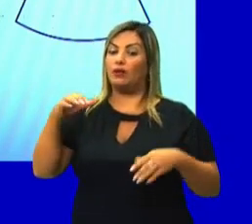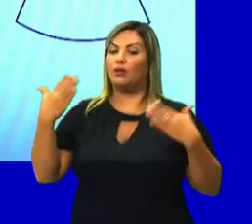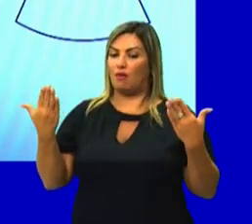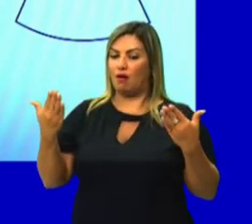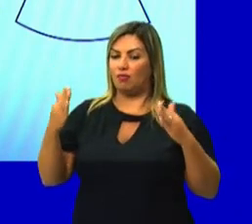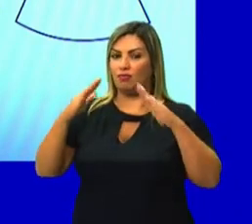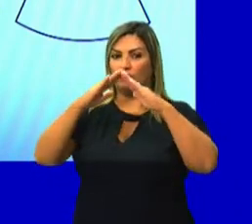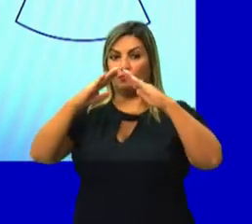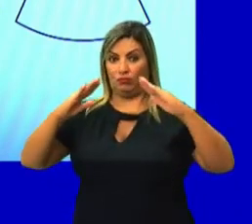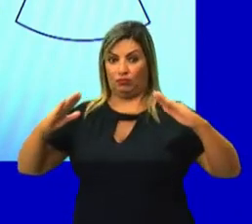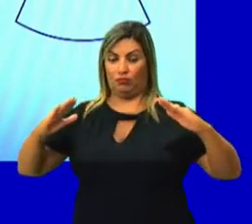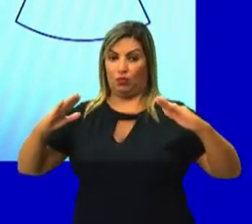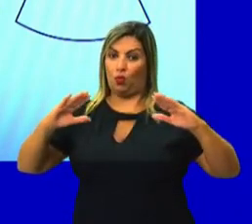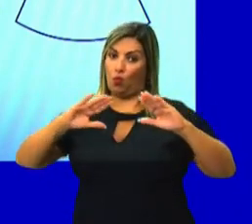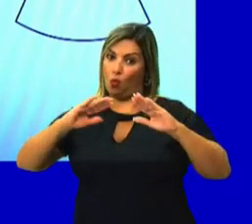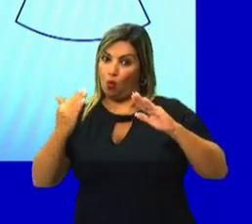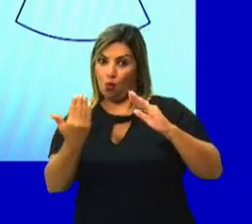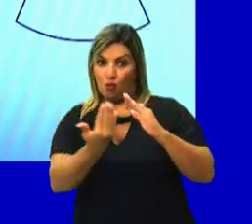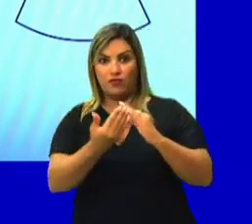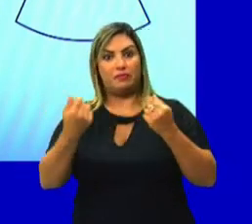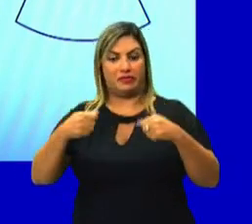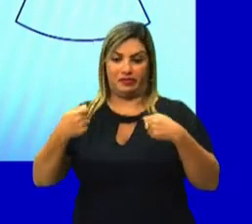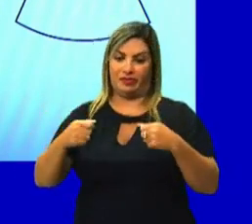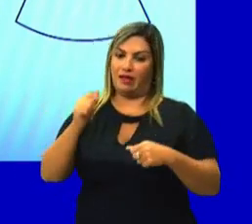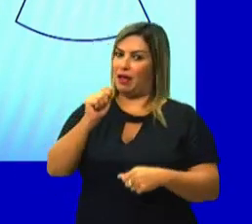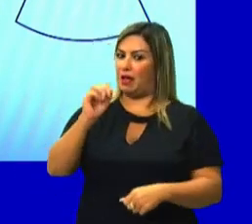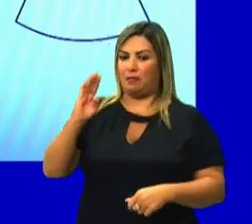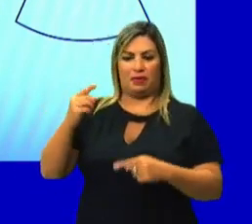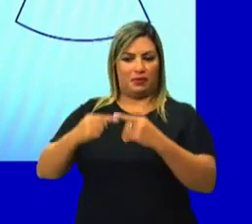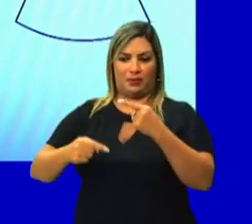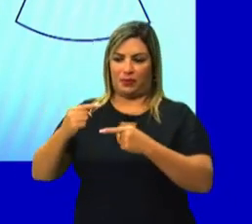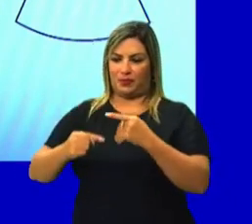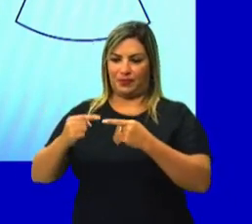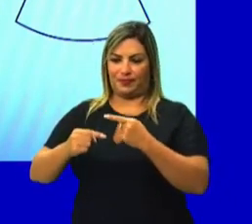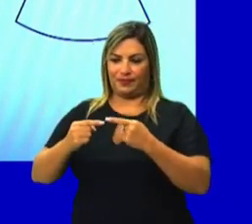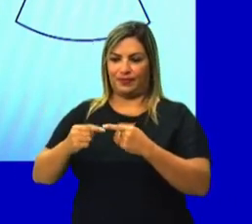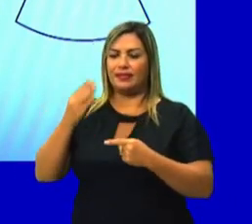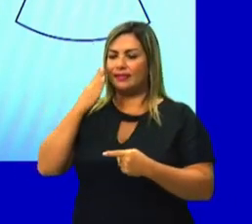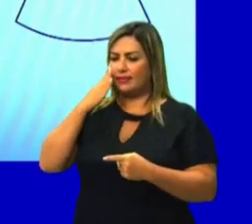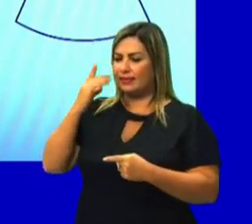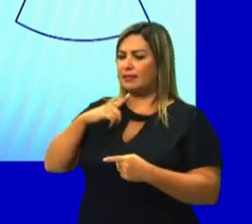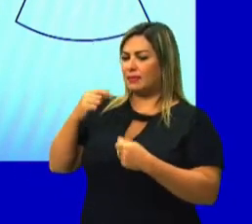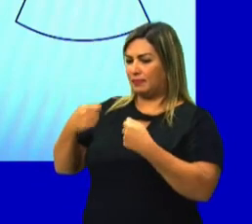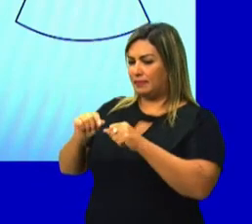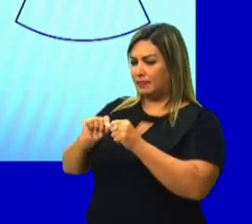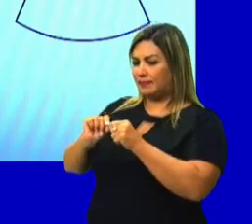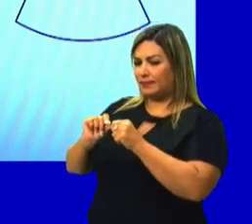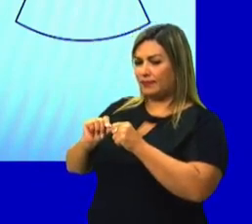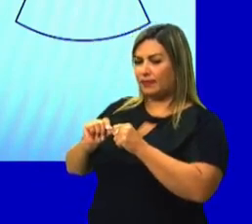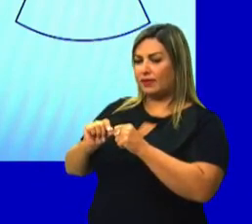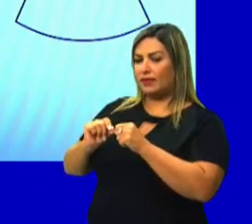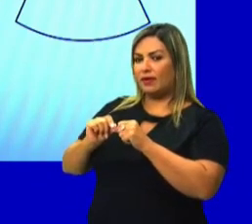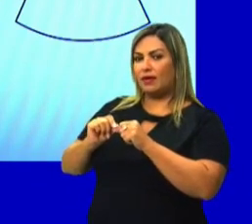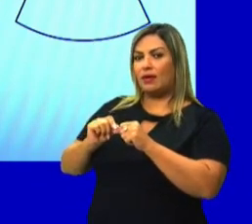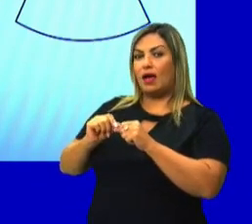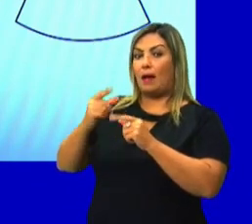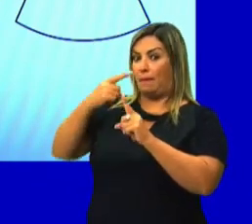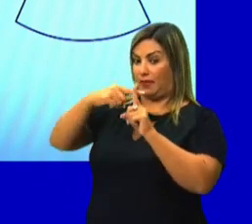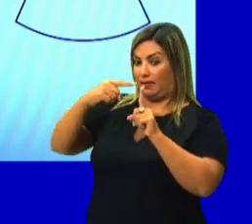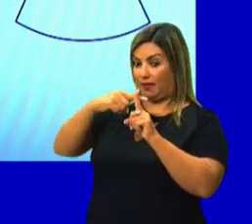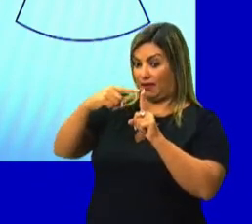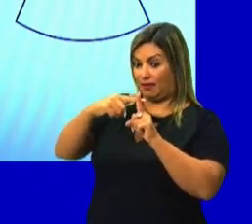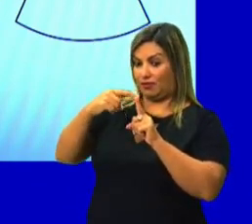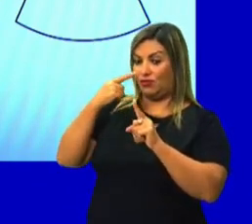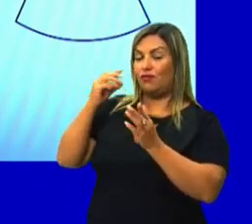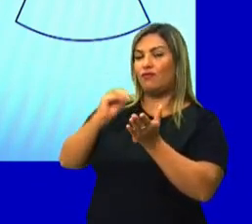que ter essa superfície curva. Então, gente já descarta essa letra A e B. E a gente sabe que ele tem que ser feito o corpo do cone até a metade,